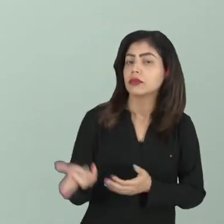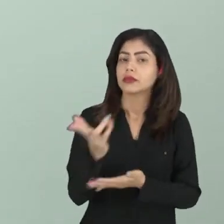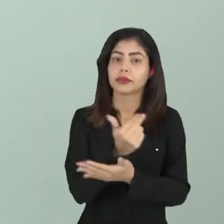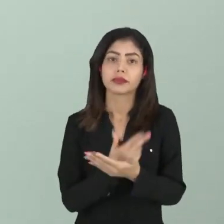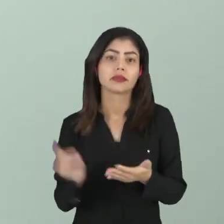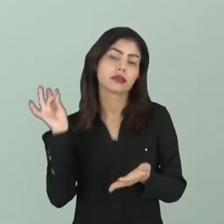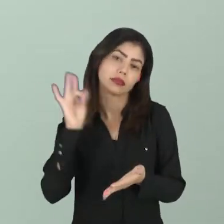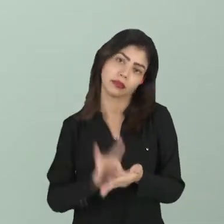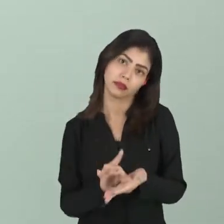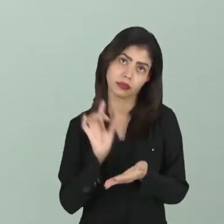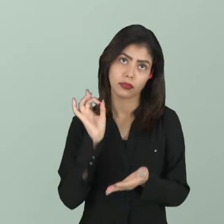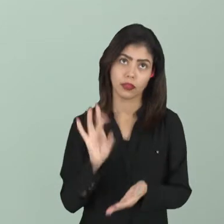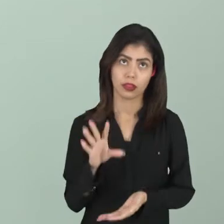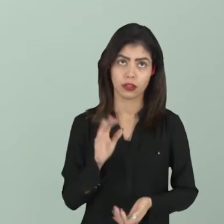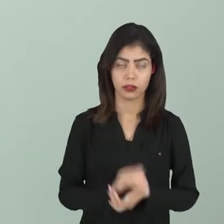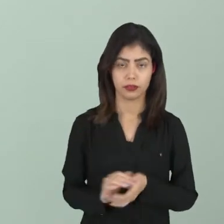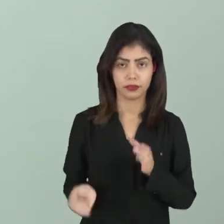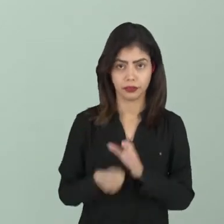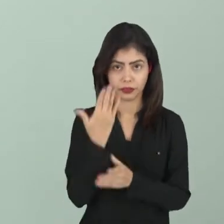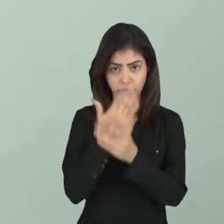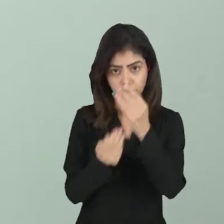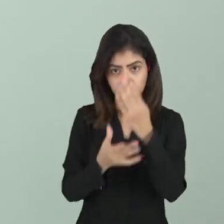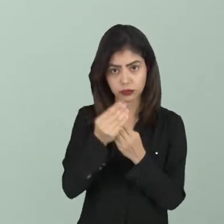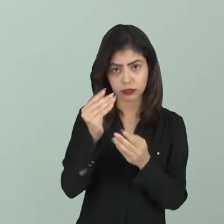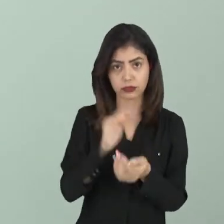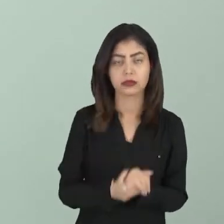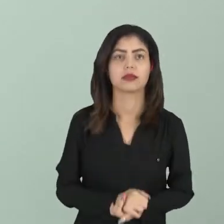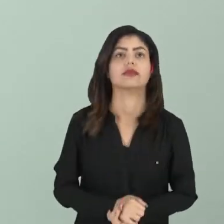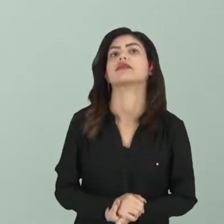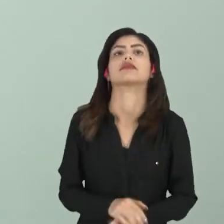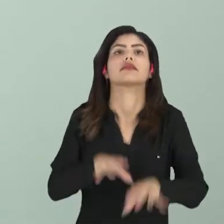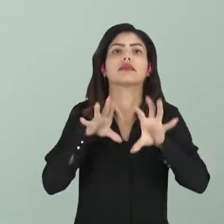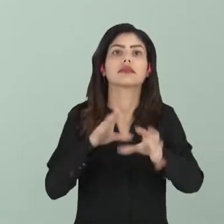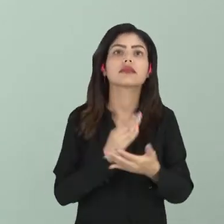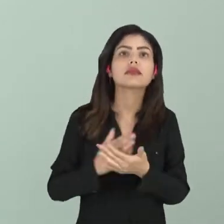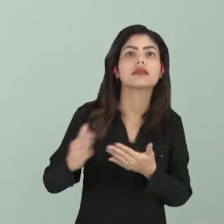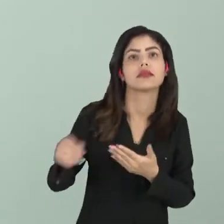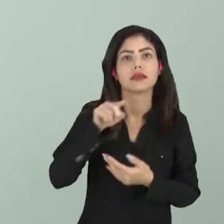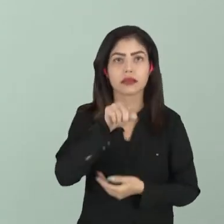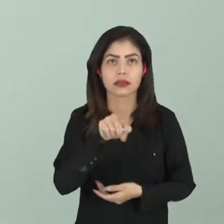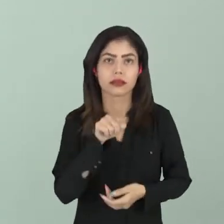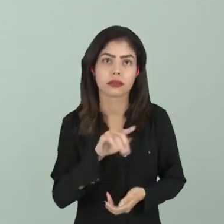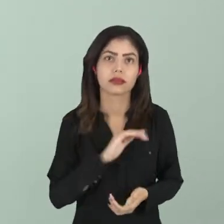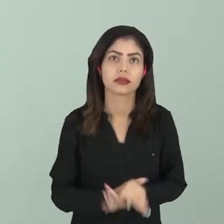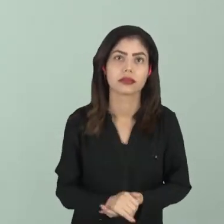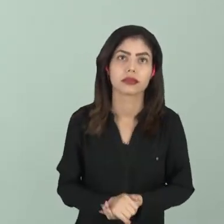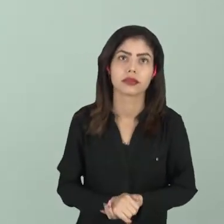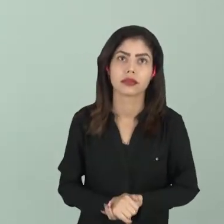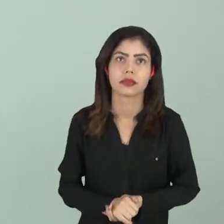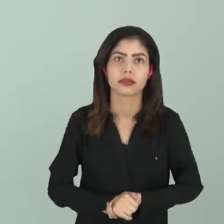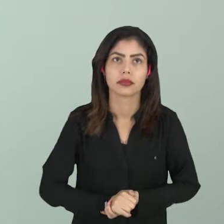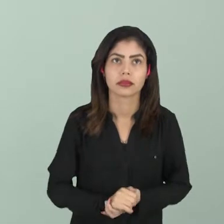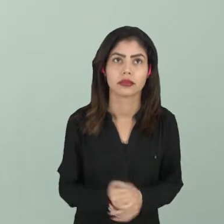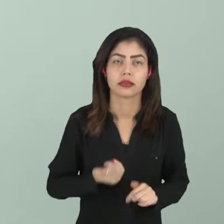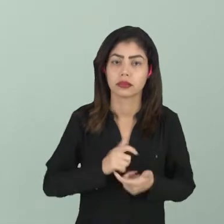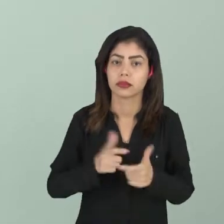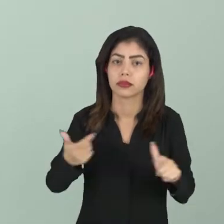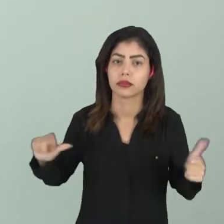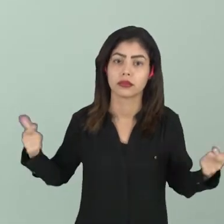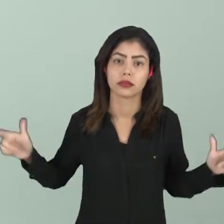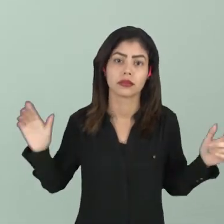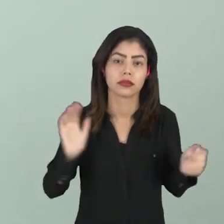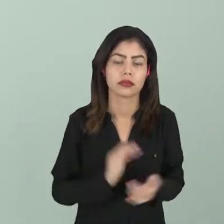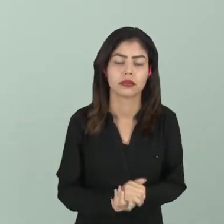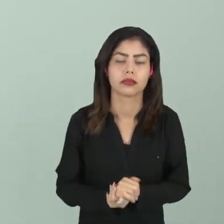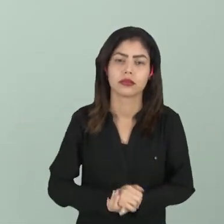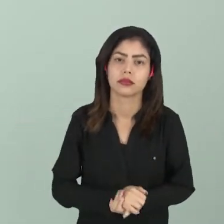artista de fato é apenas aquele que suja a mão na tinta. E aí a gente começa então a ter um grande crescimento da